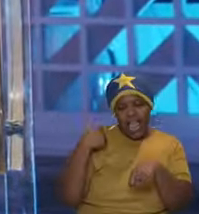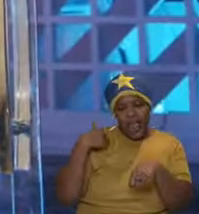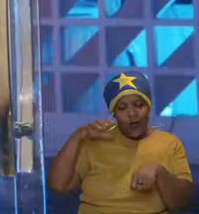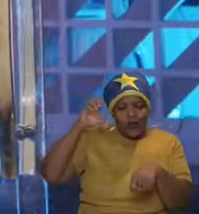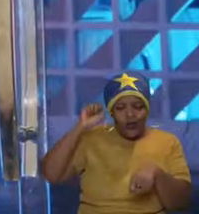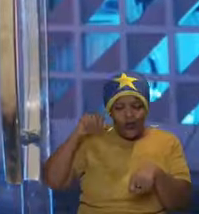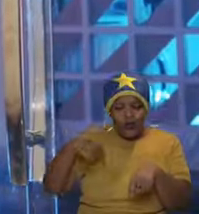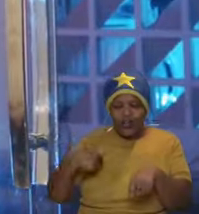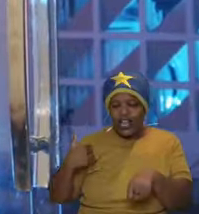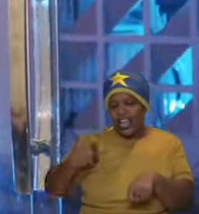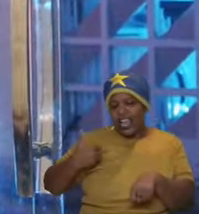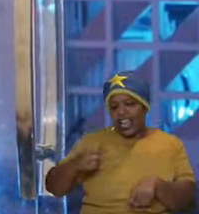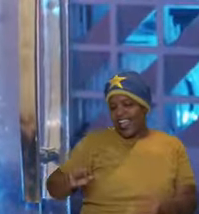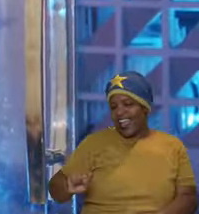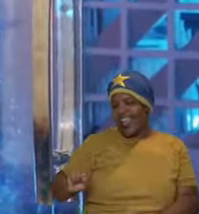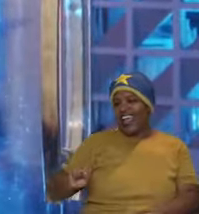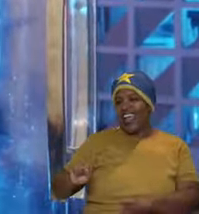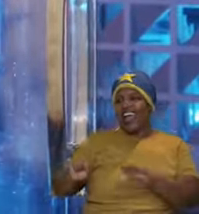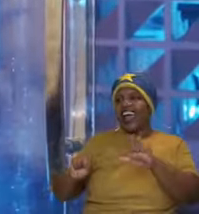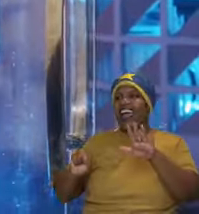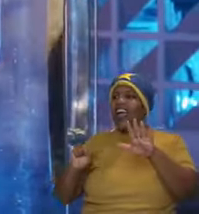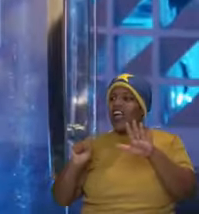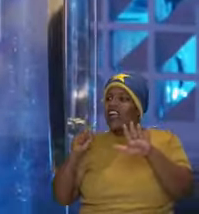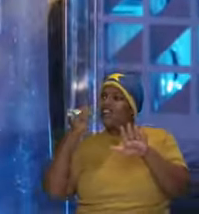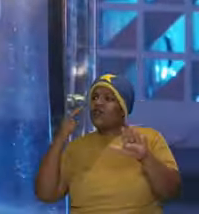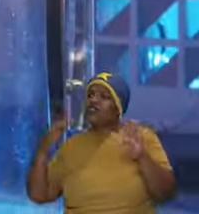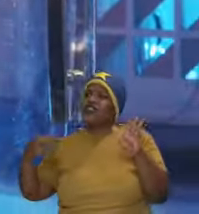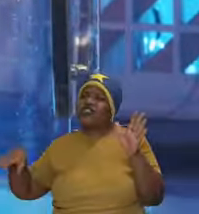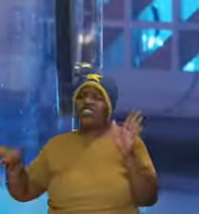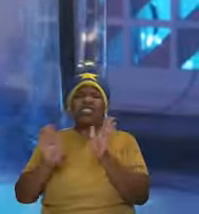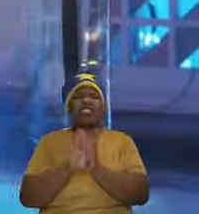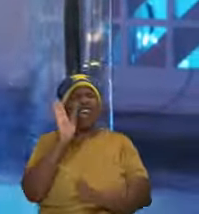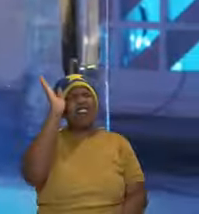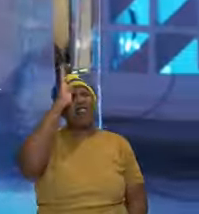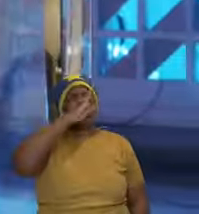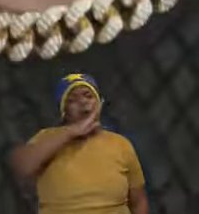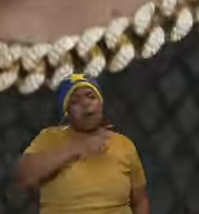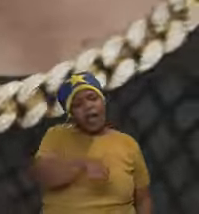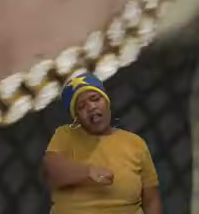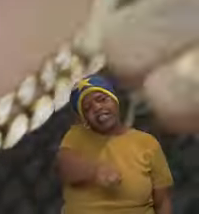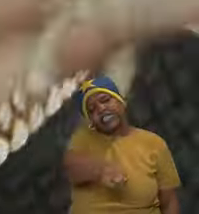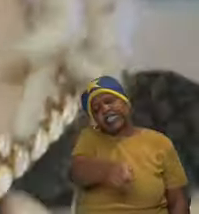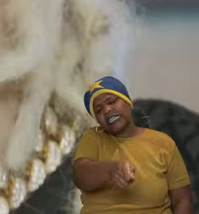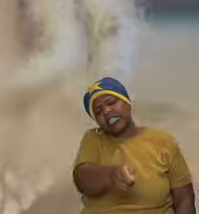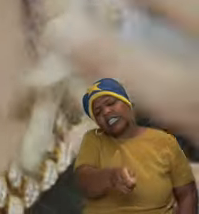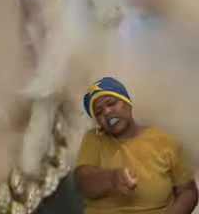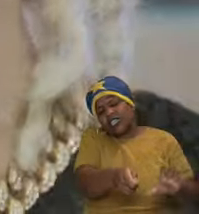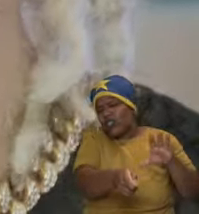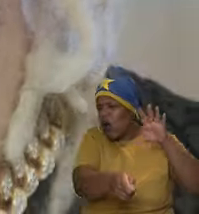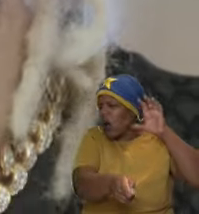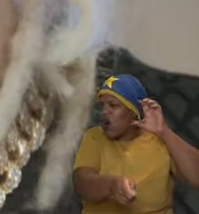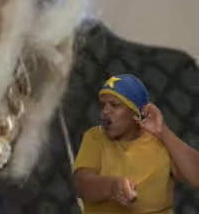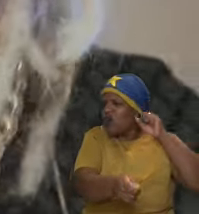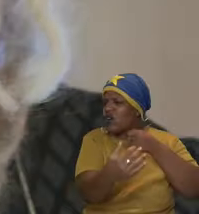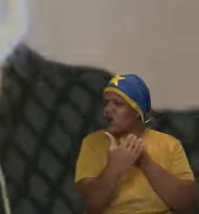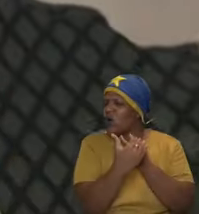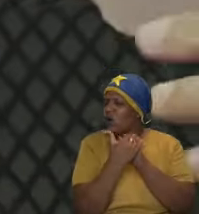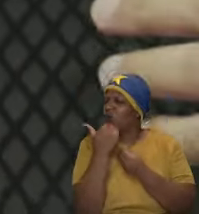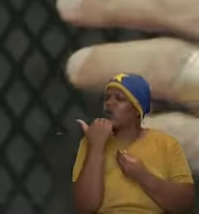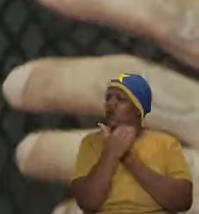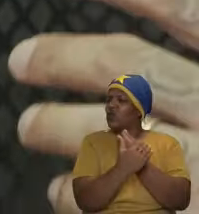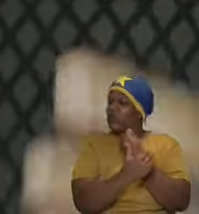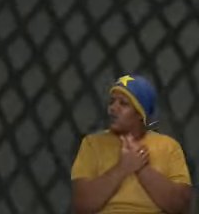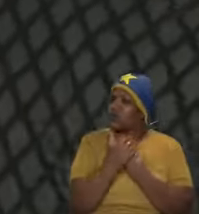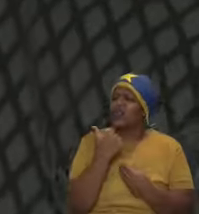8 anos, cheguei lá no Biongo. Tava mal pra caralho, liguei o som só pra ouvir seus conselhos com